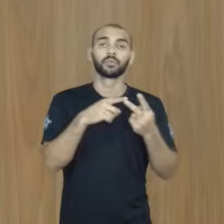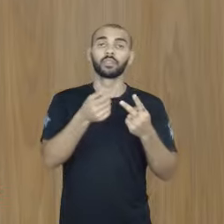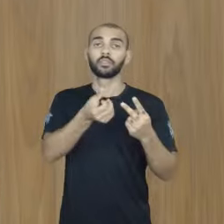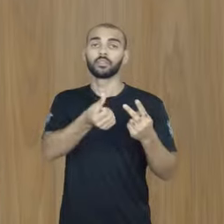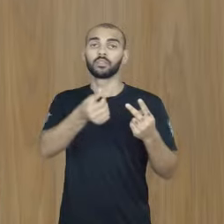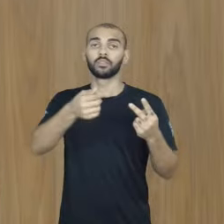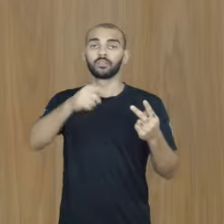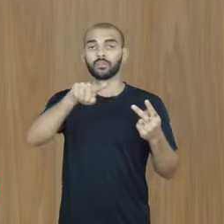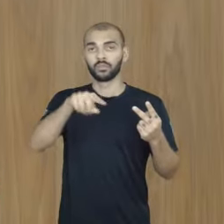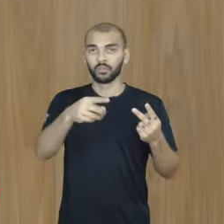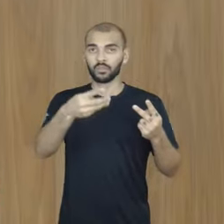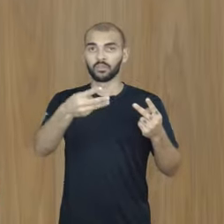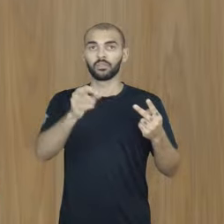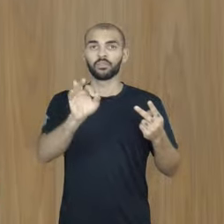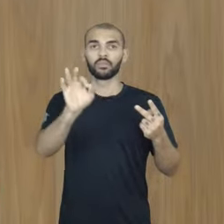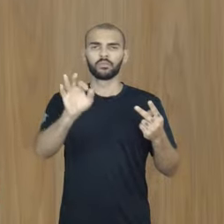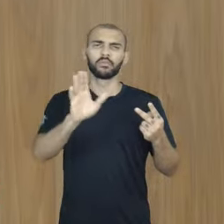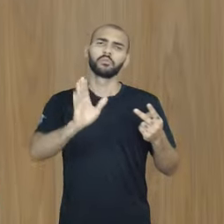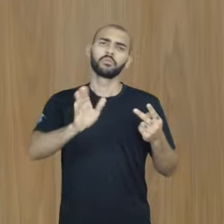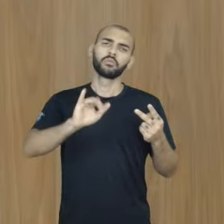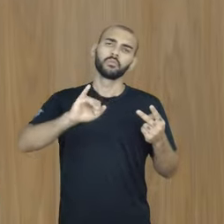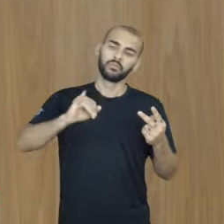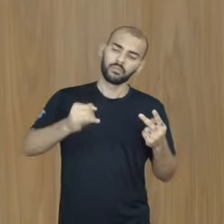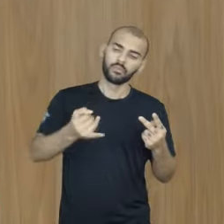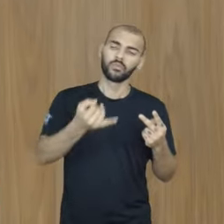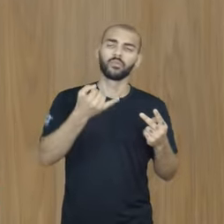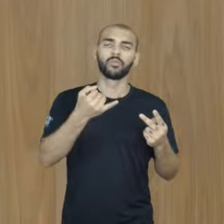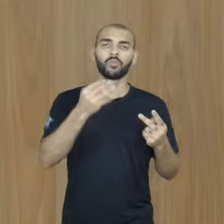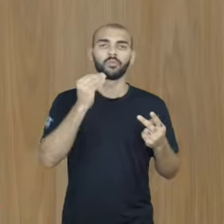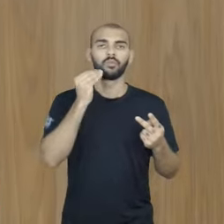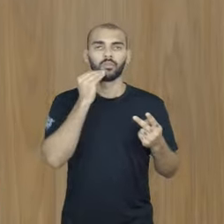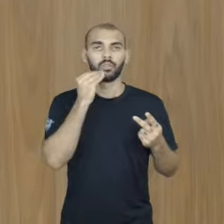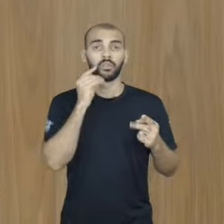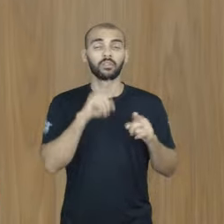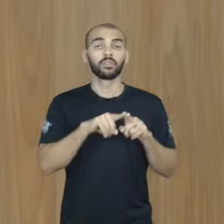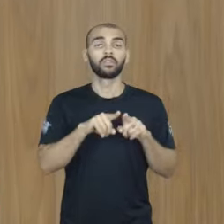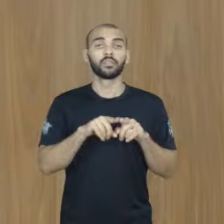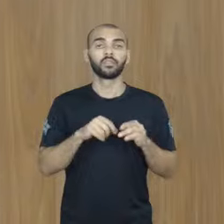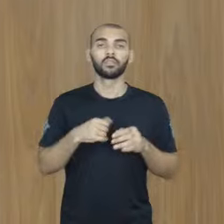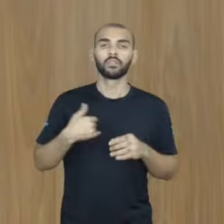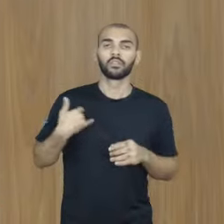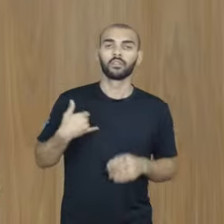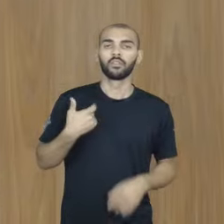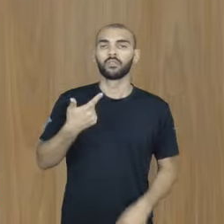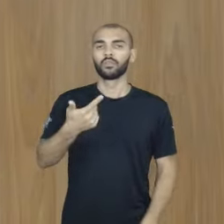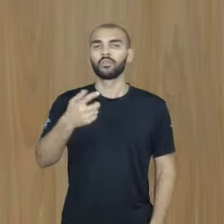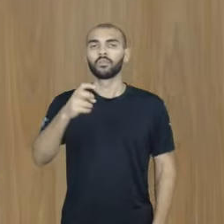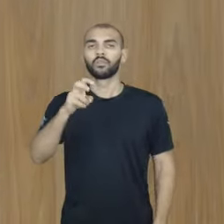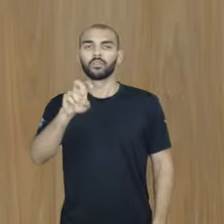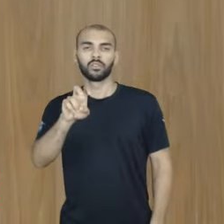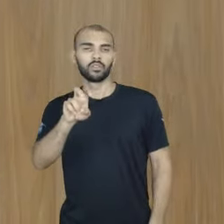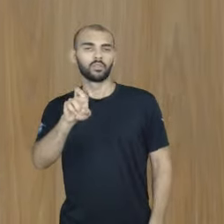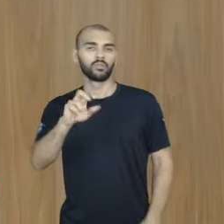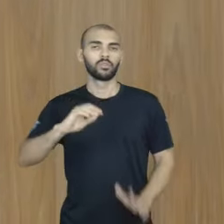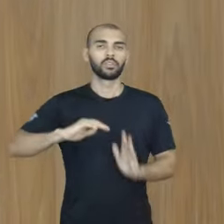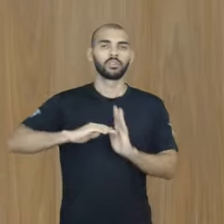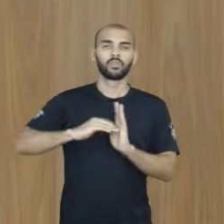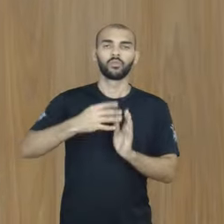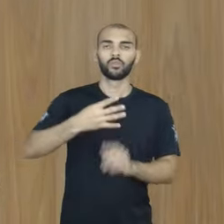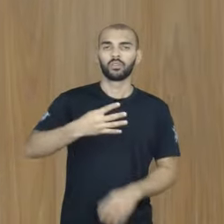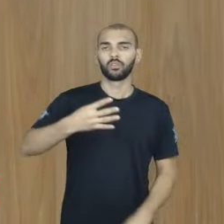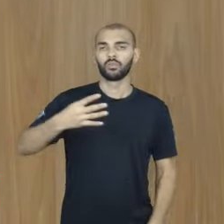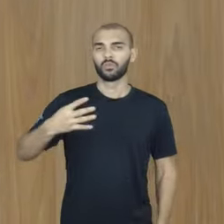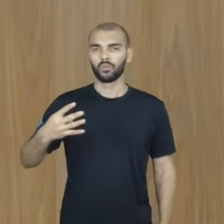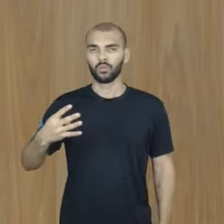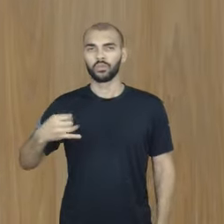67,3% das pessoas que já aproveitaram as oportunidades do Desenrola têm entre 25 e 44 anos.